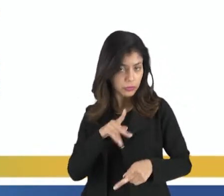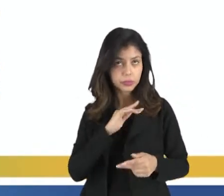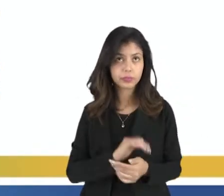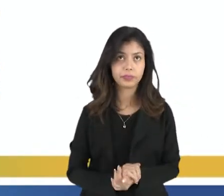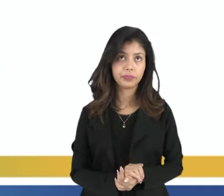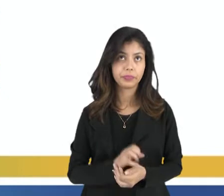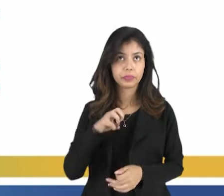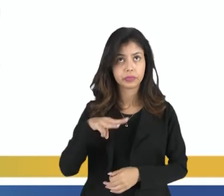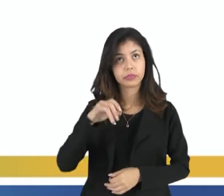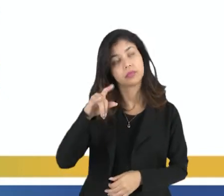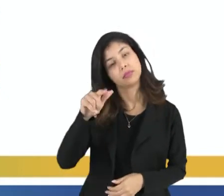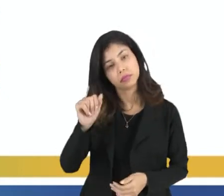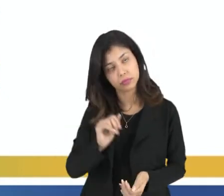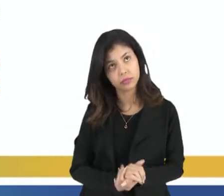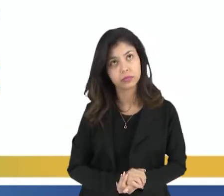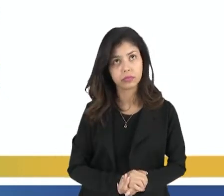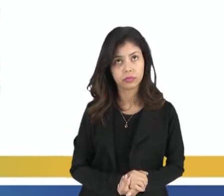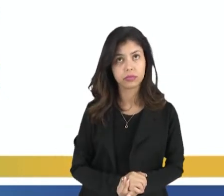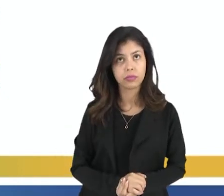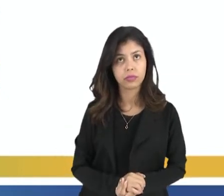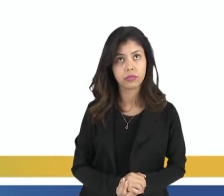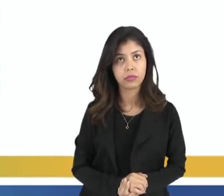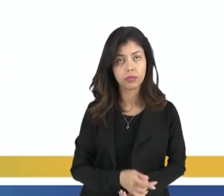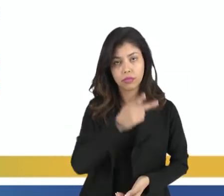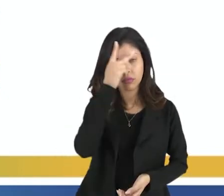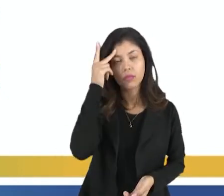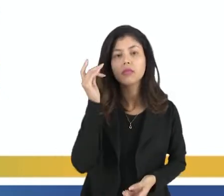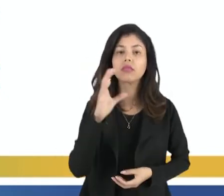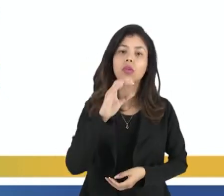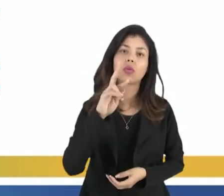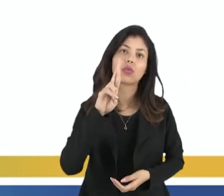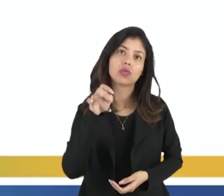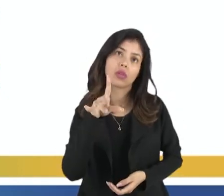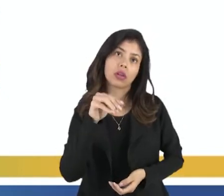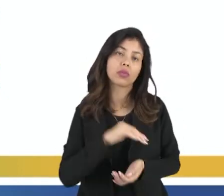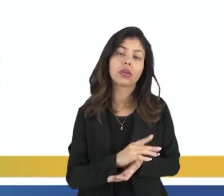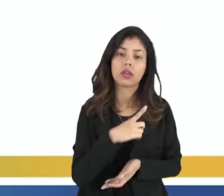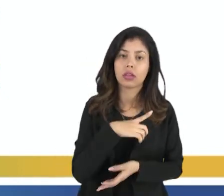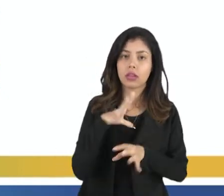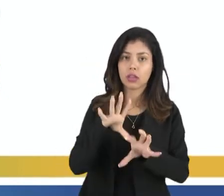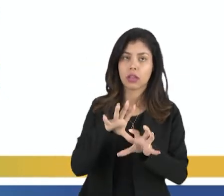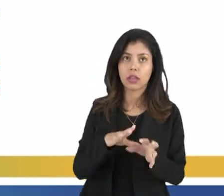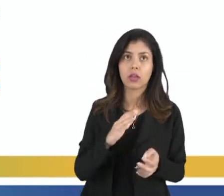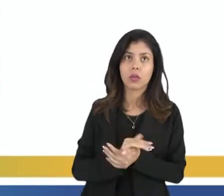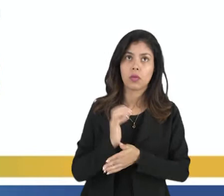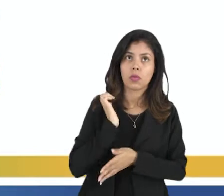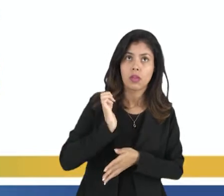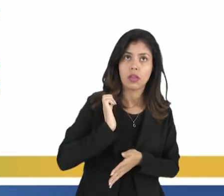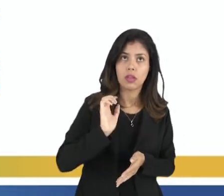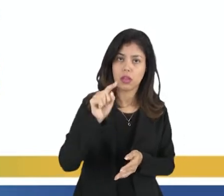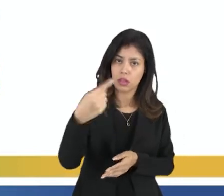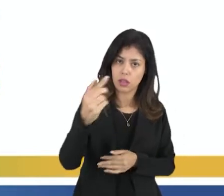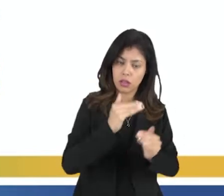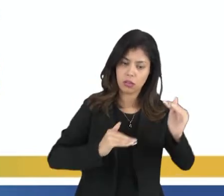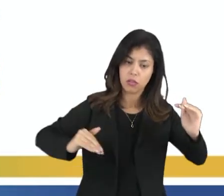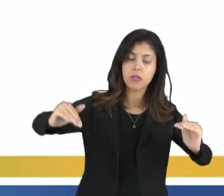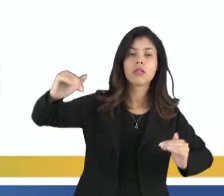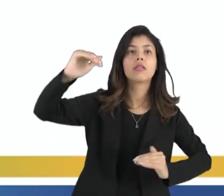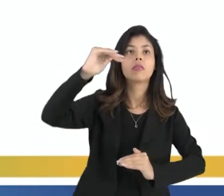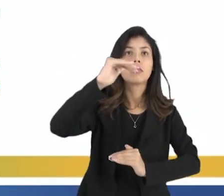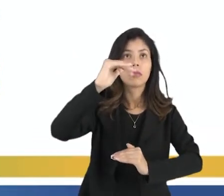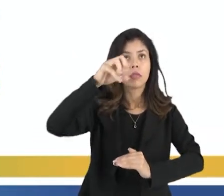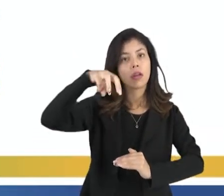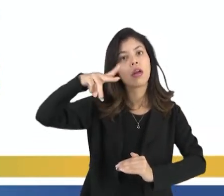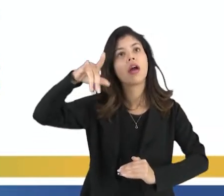aí de Minas Gerais, dos conjurados, né, como diz, né, que a gente tem uma elite mineradora lá em cima, né, a